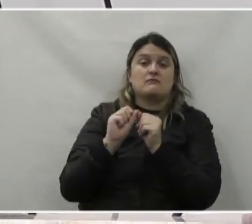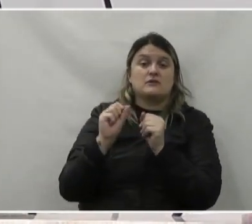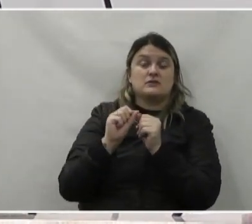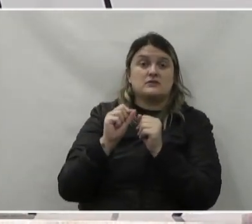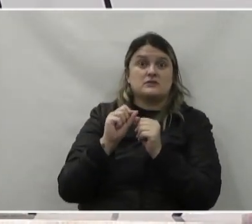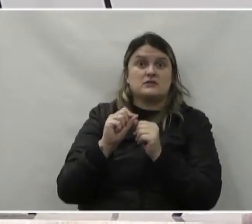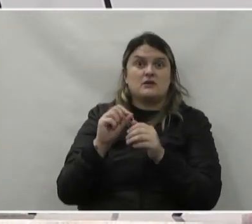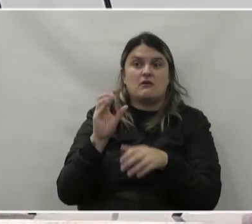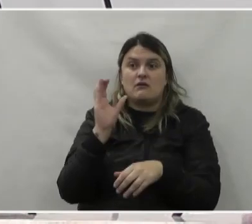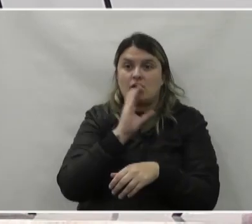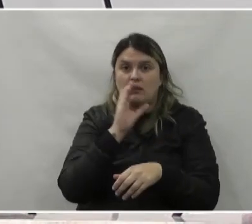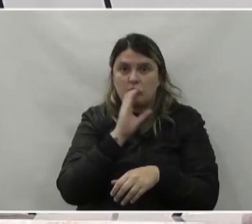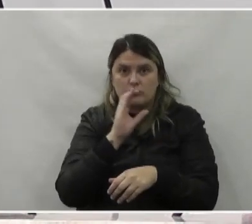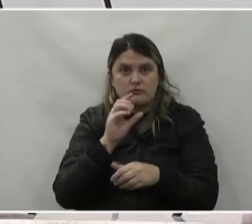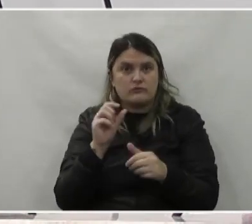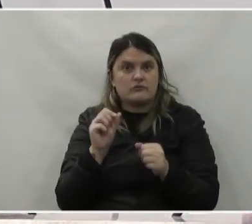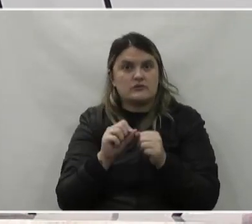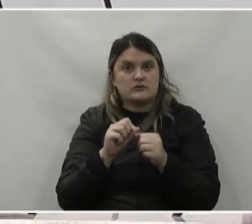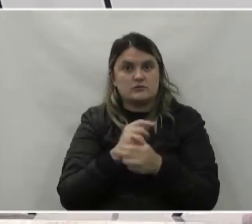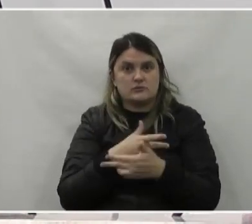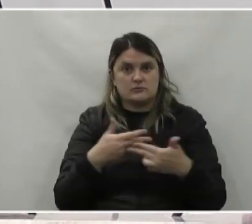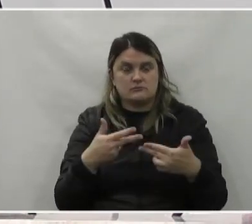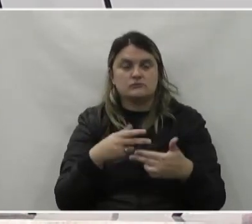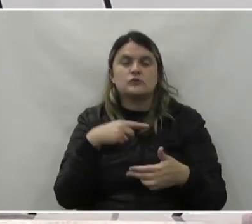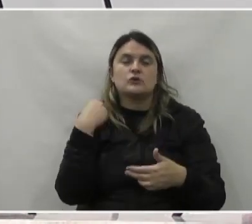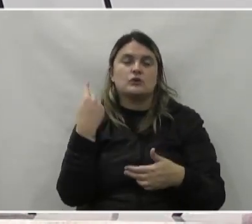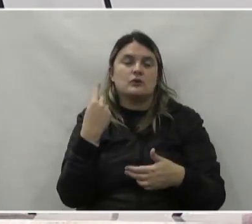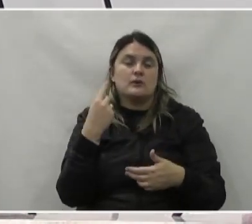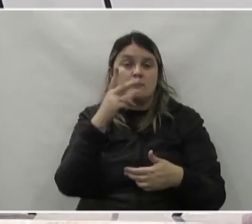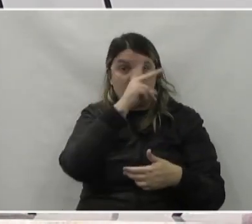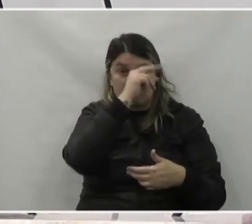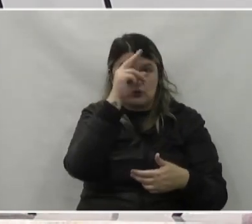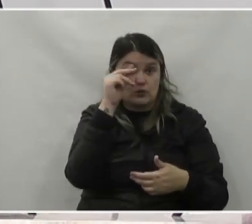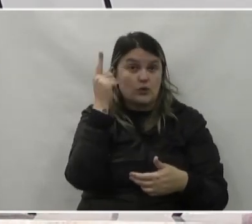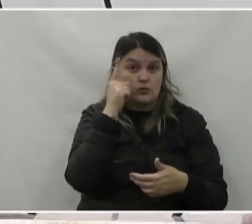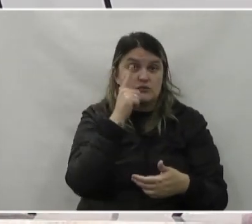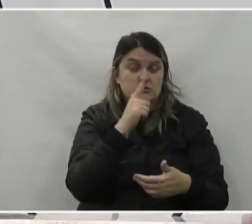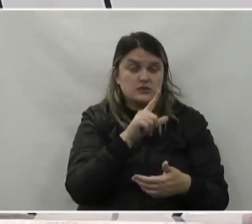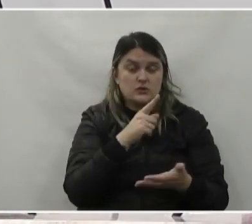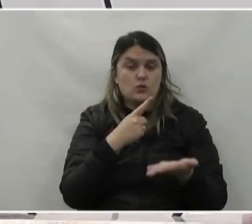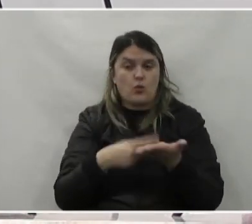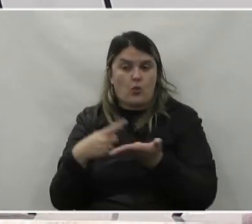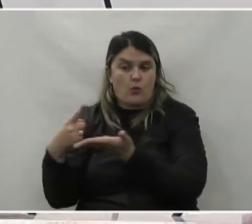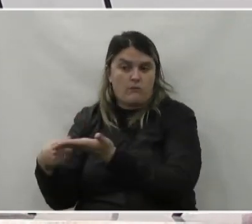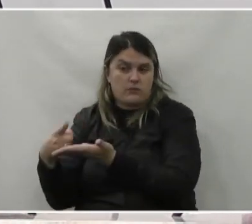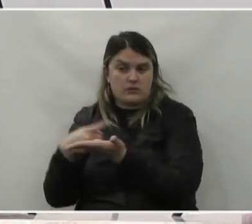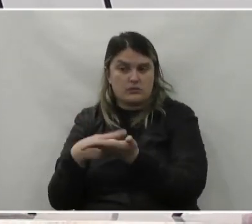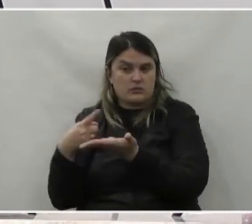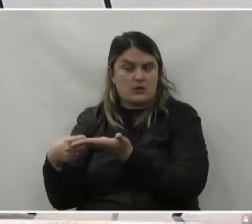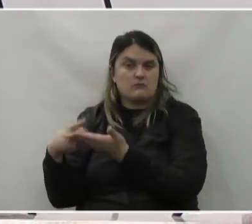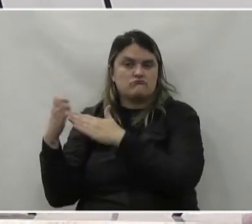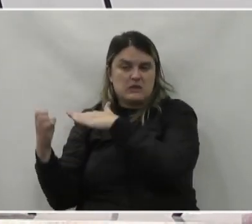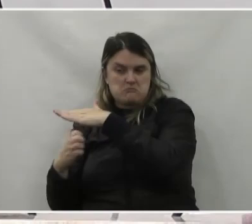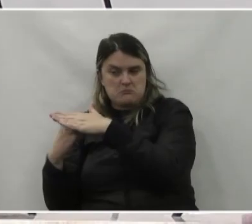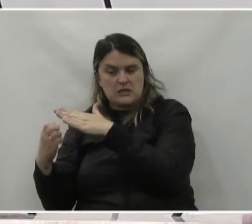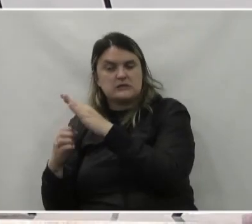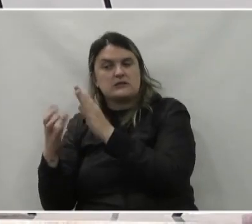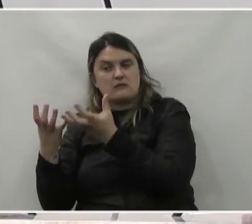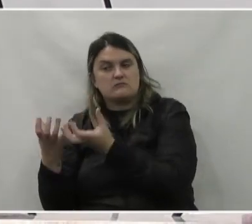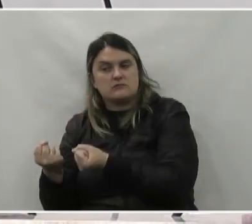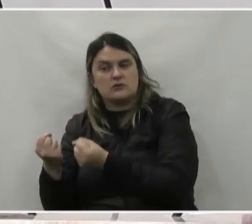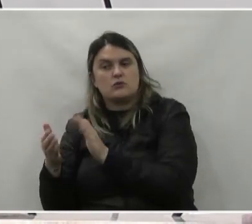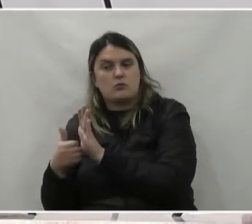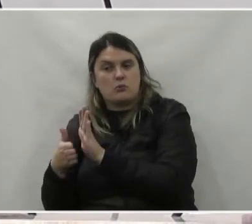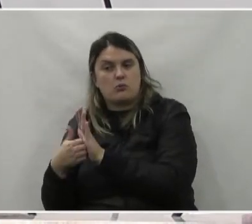fosse resolvido isso daí. Enfim, conseguiram chegar a um acordo, a empresa cedeu bastante,